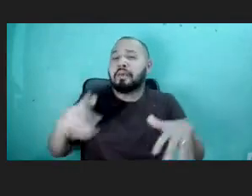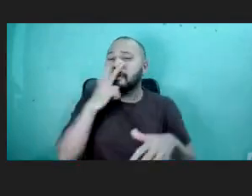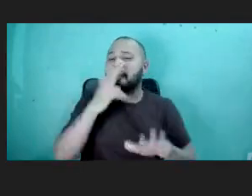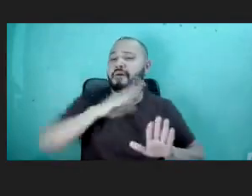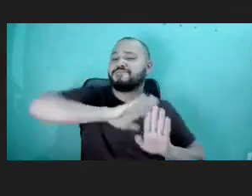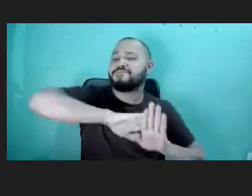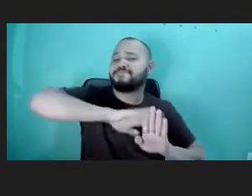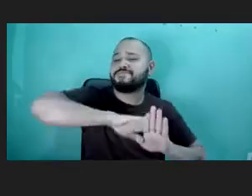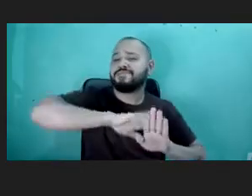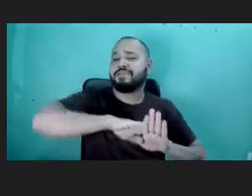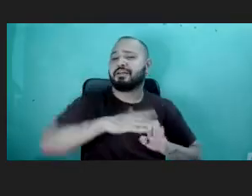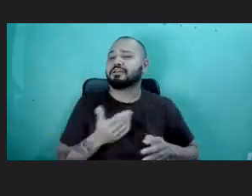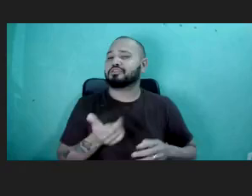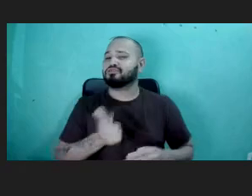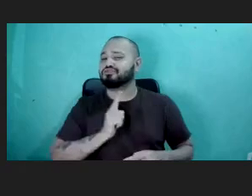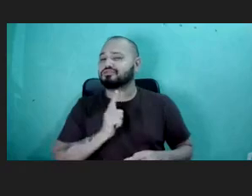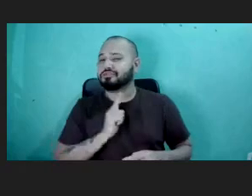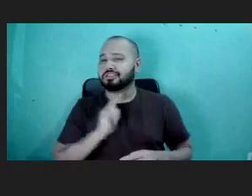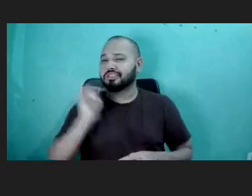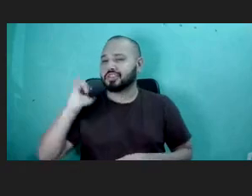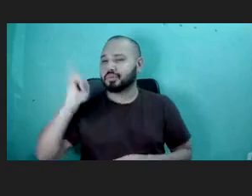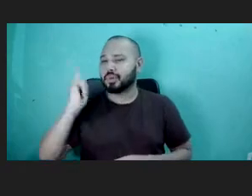forma muito...